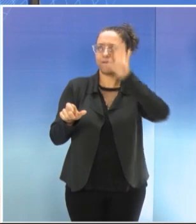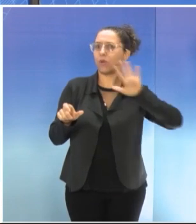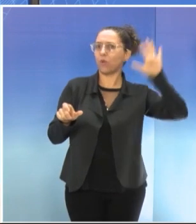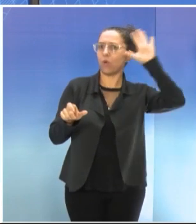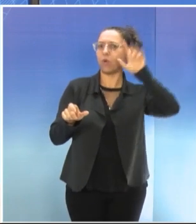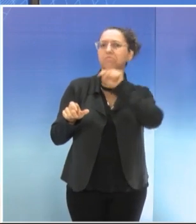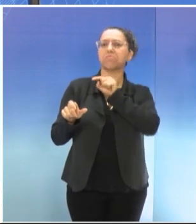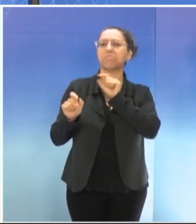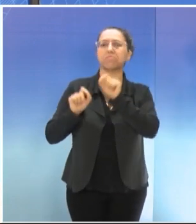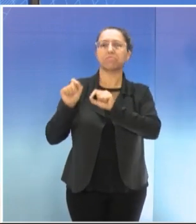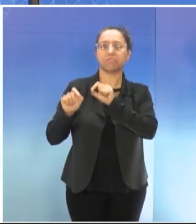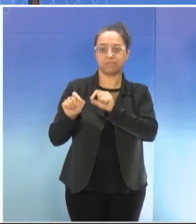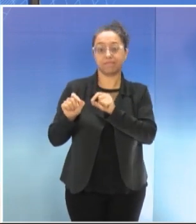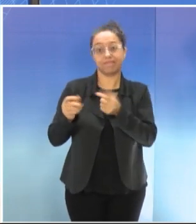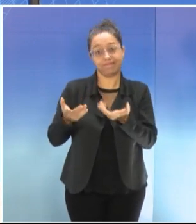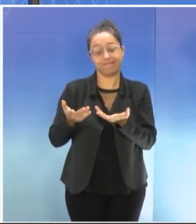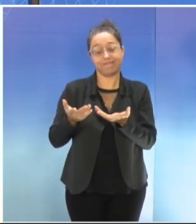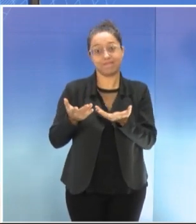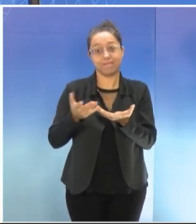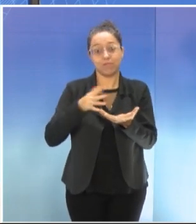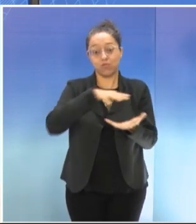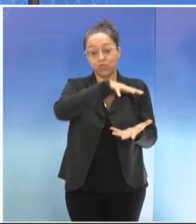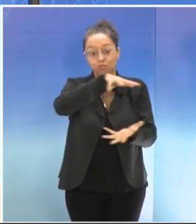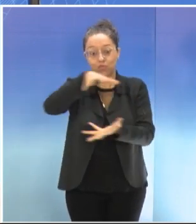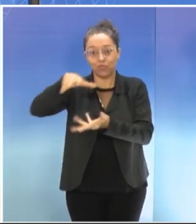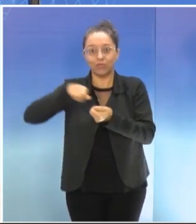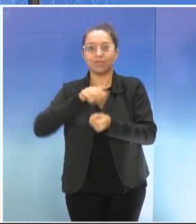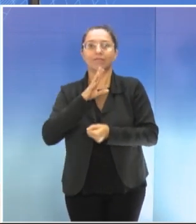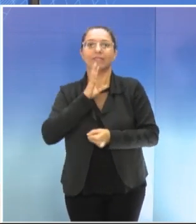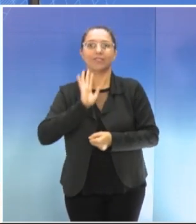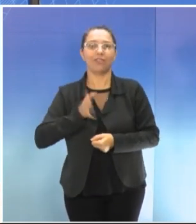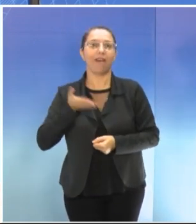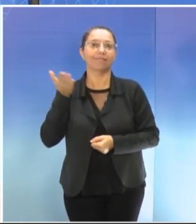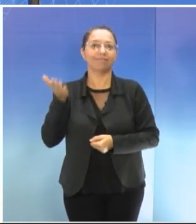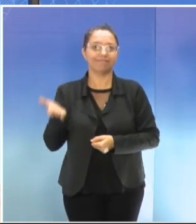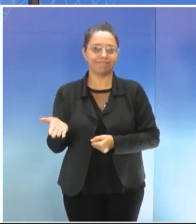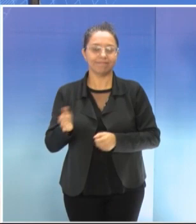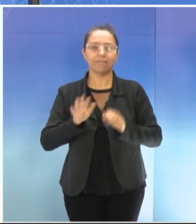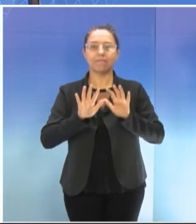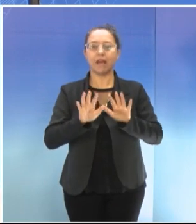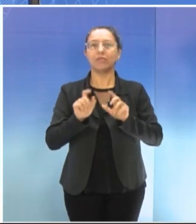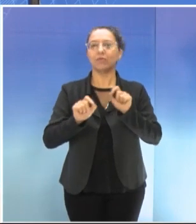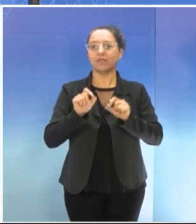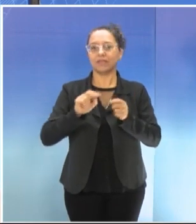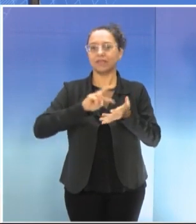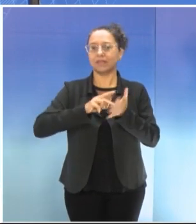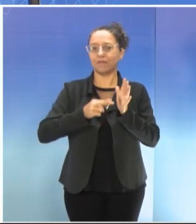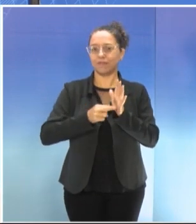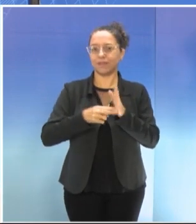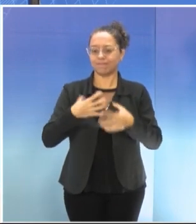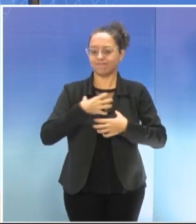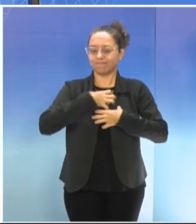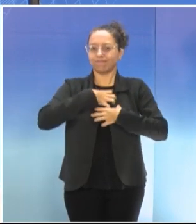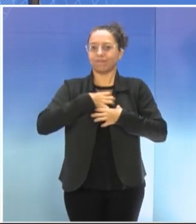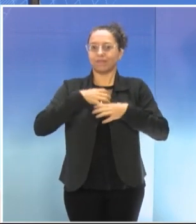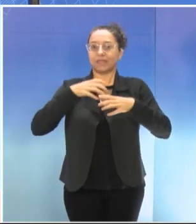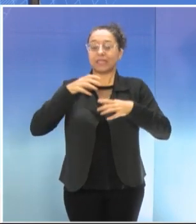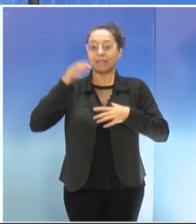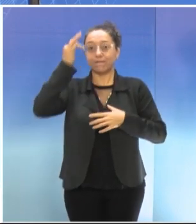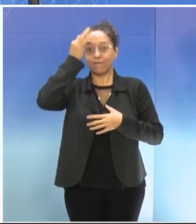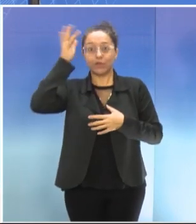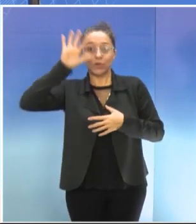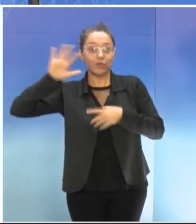esse ser pensante tão conhecido na história humana. Ser filósofo tem muito a ver com